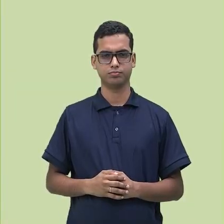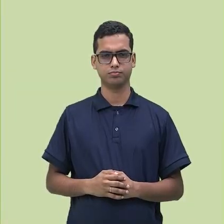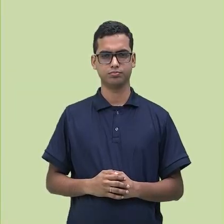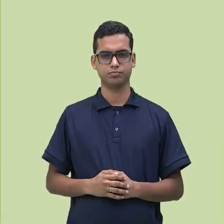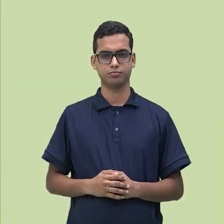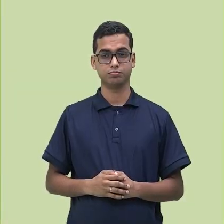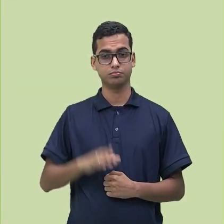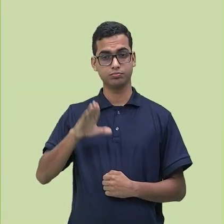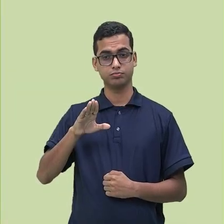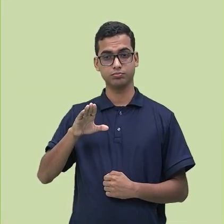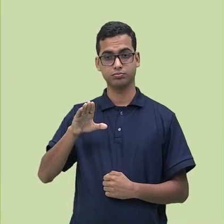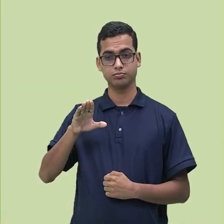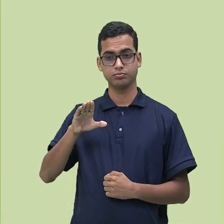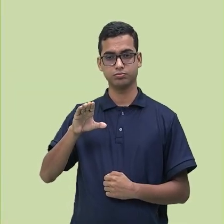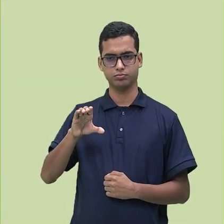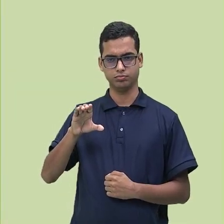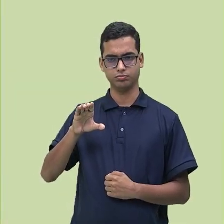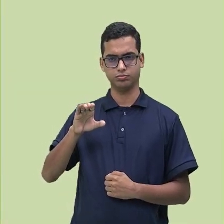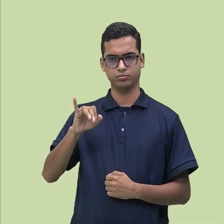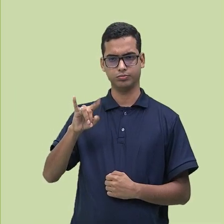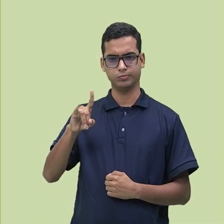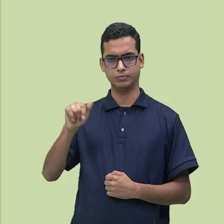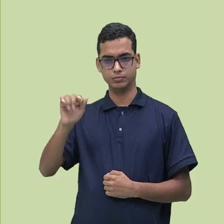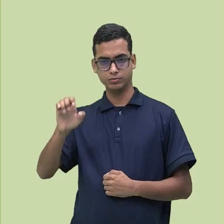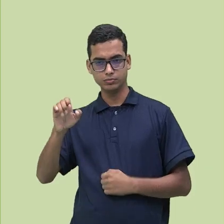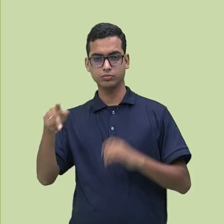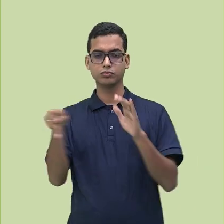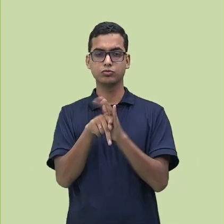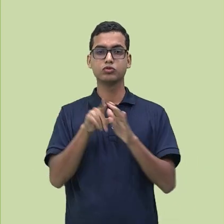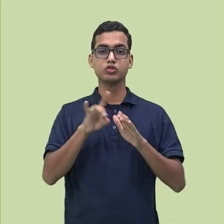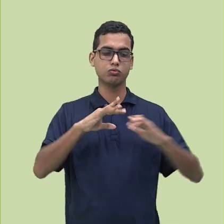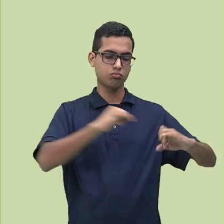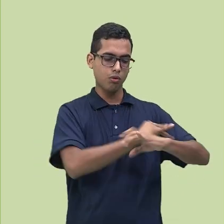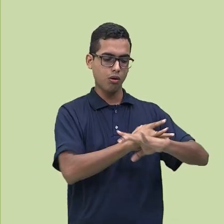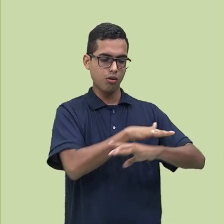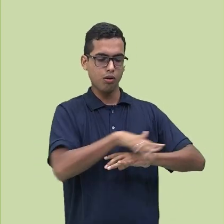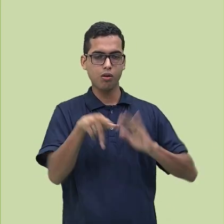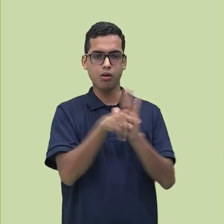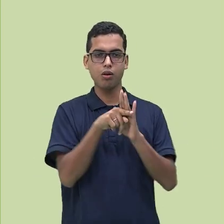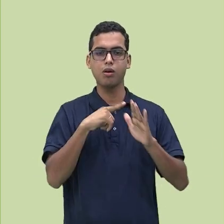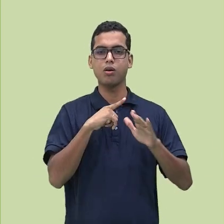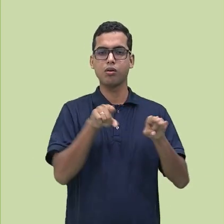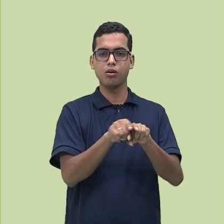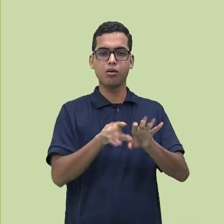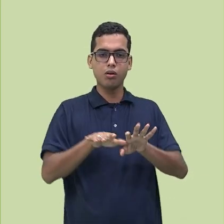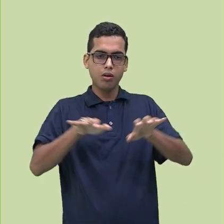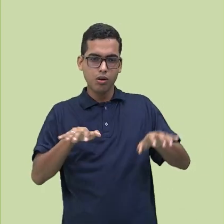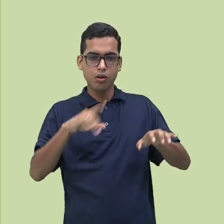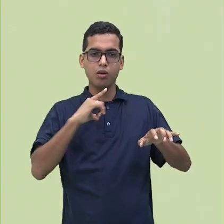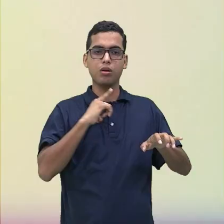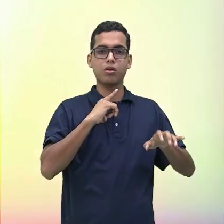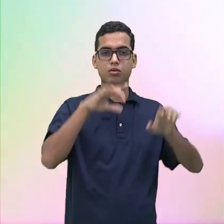Cidade é uma parcela do município, geralmente com infraestrutura e serviços desenvolvidos.